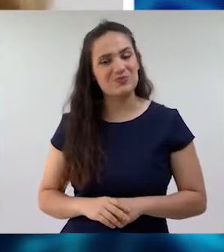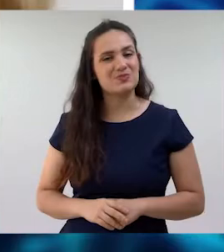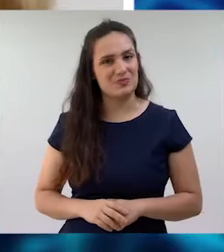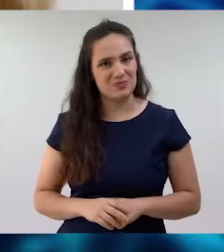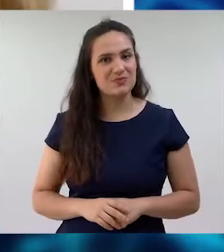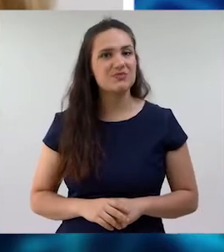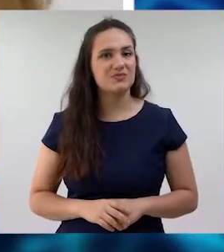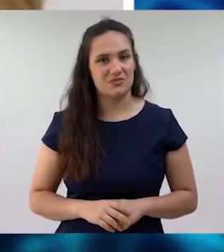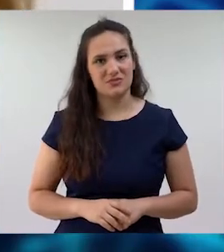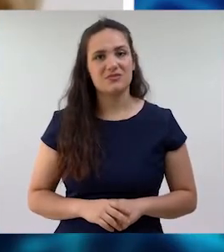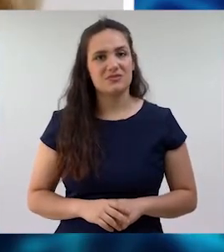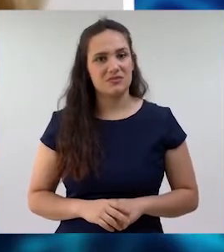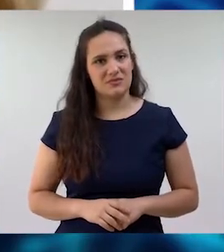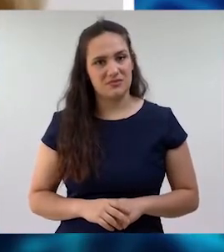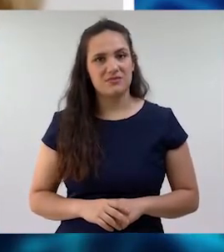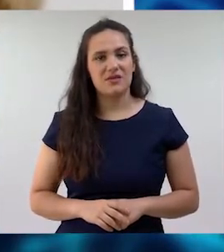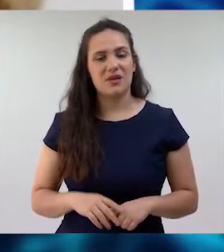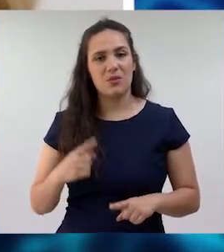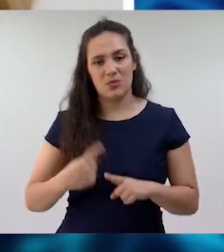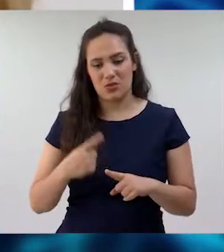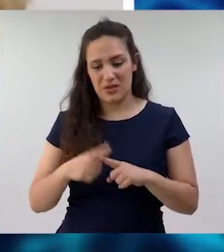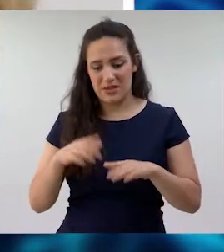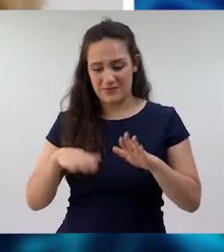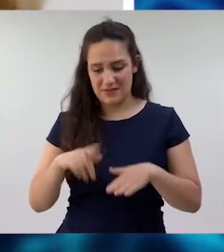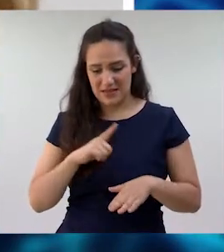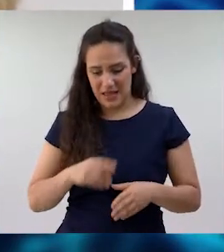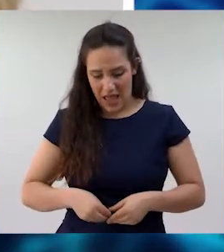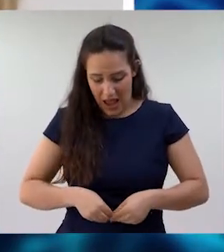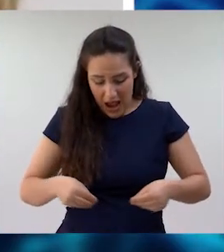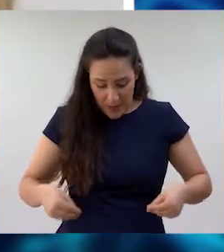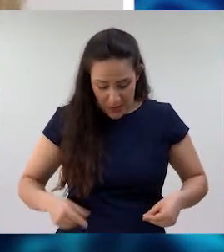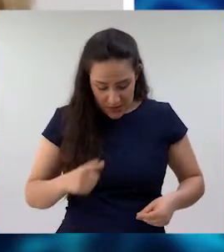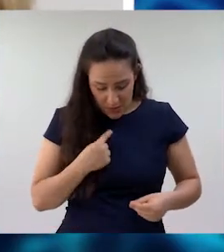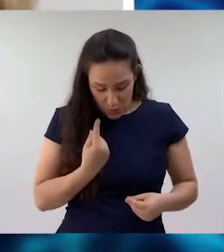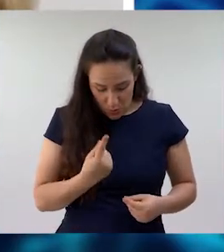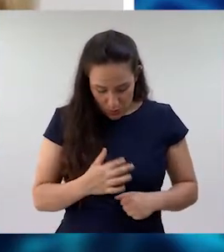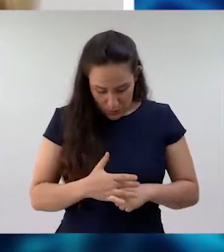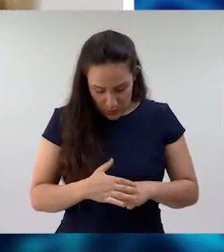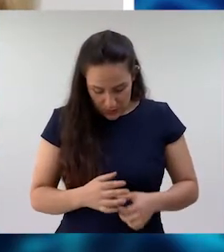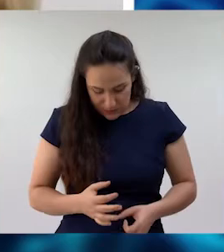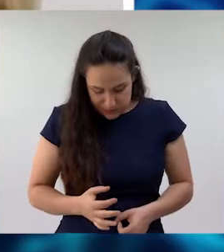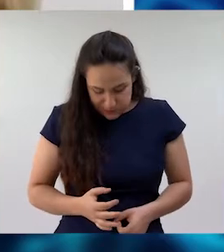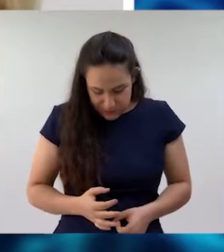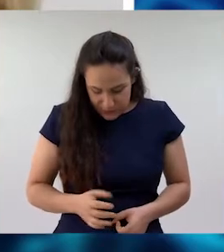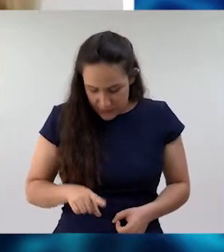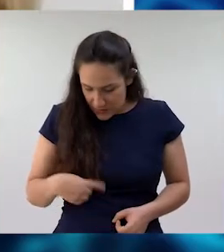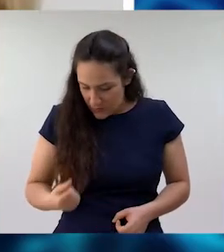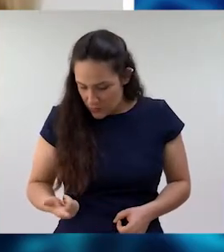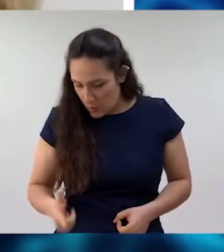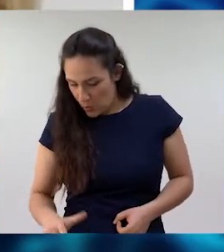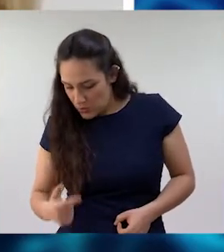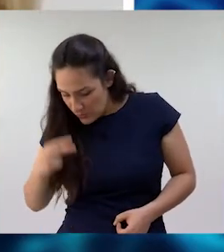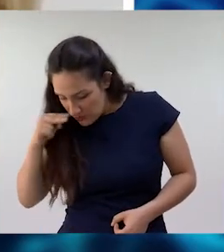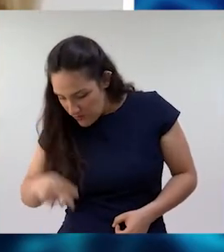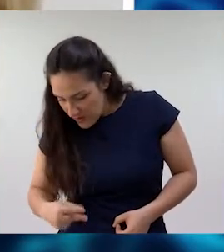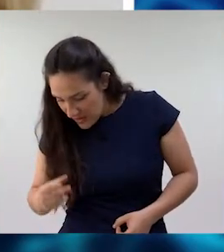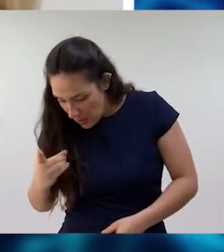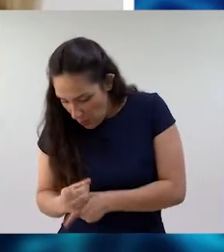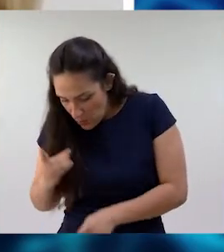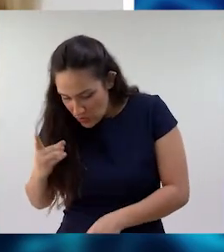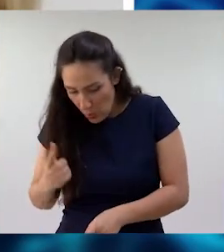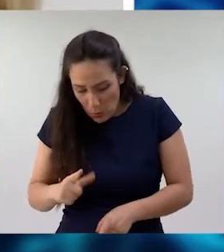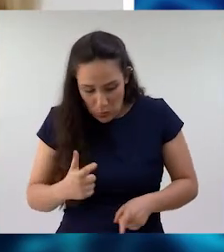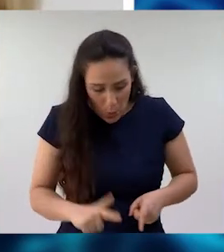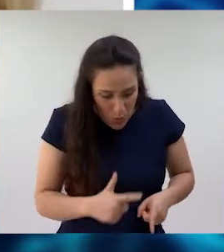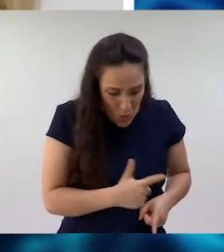meio, porque ele pode não estar restrito àquela região. Doutora, o mais indicado,